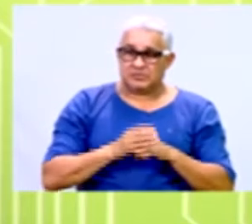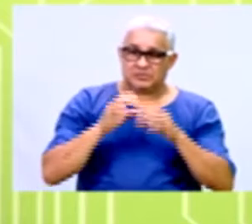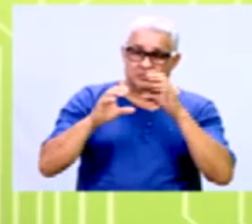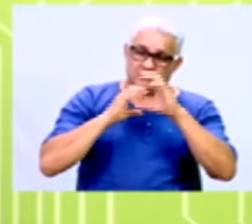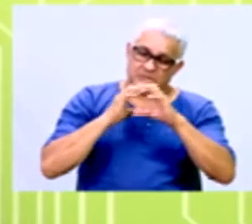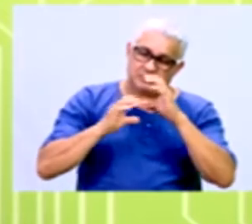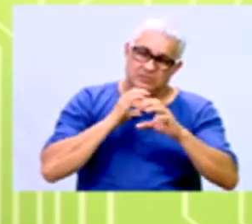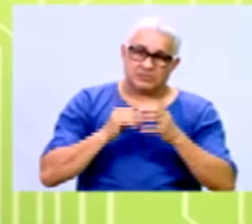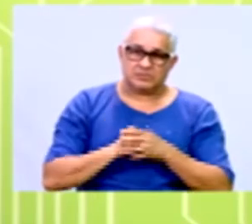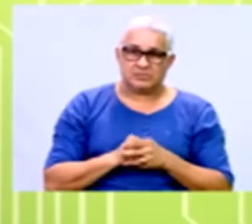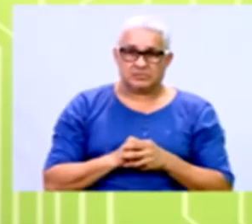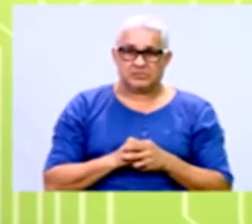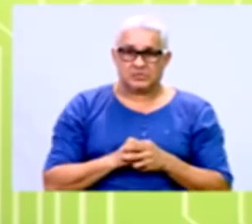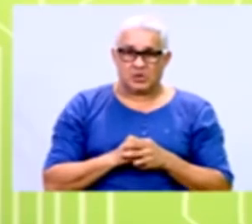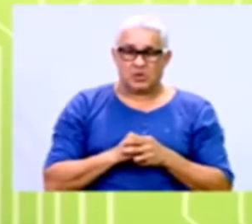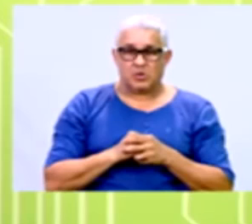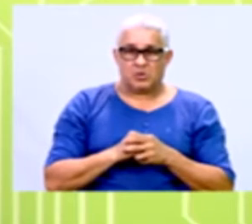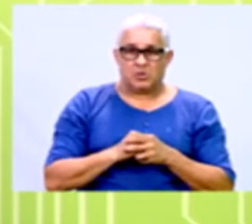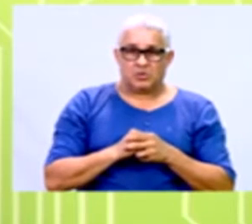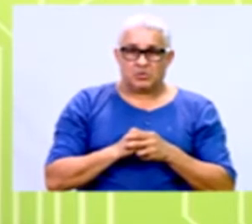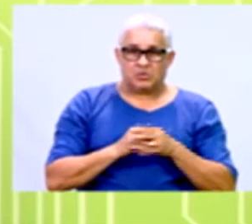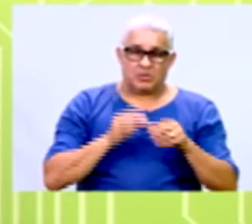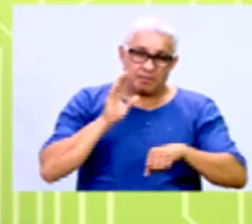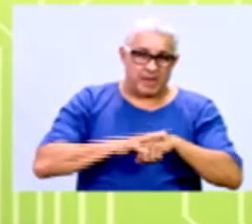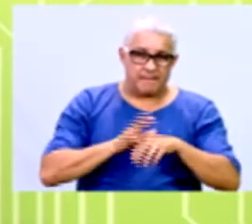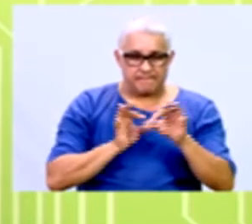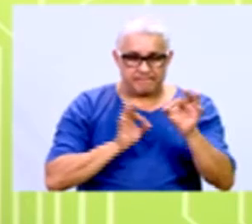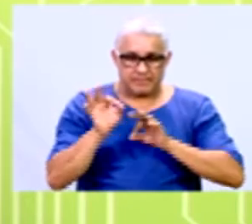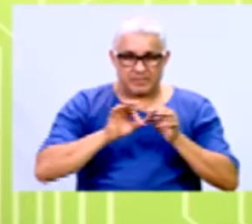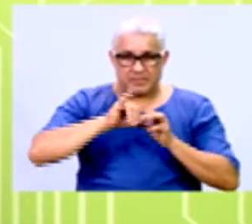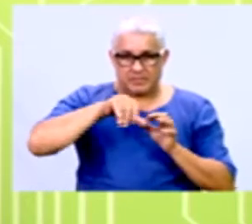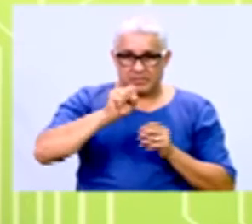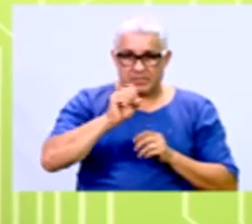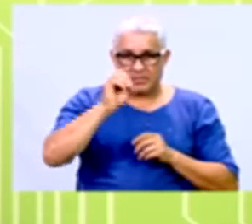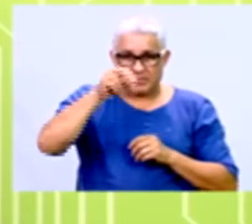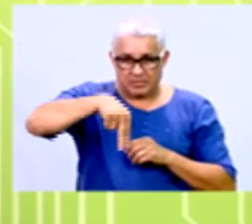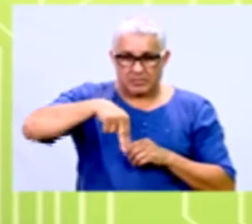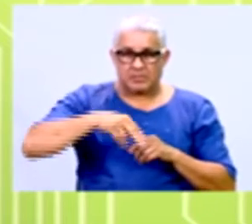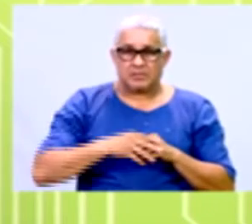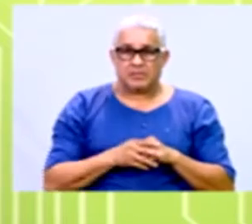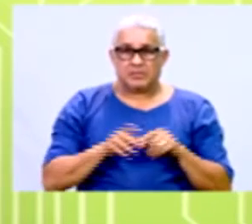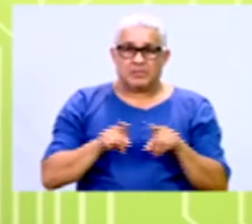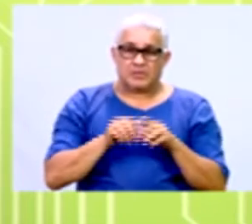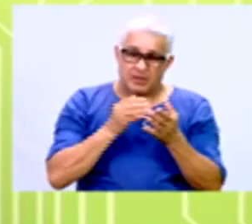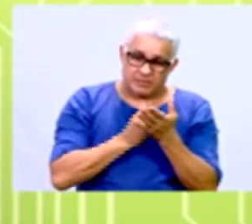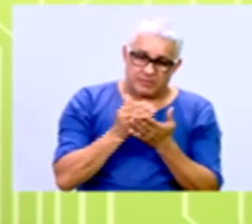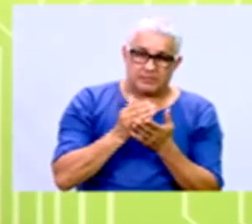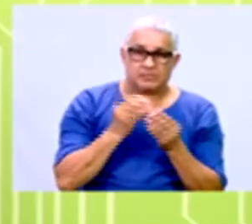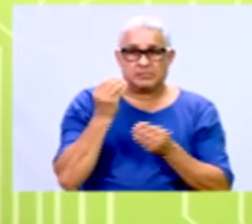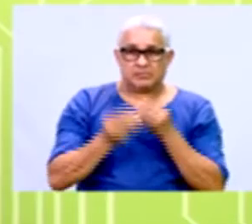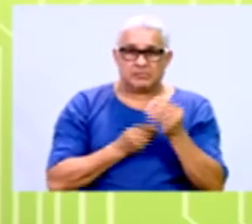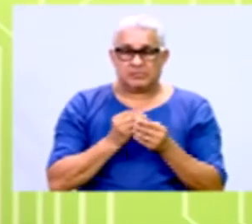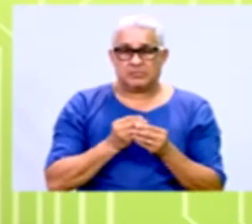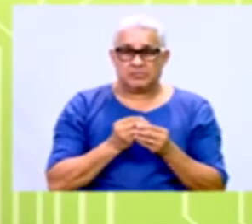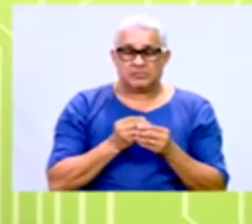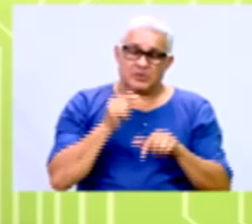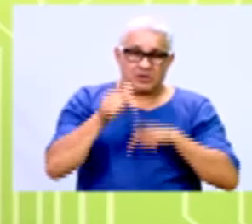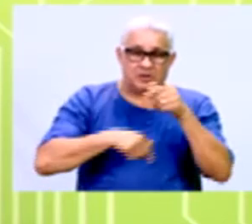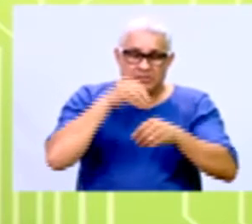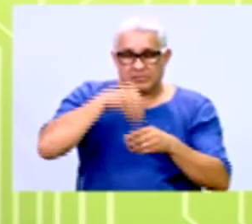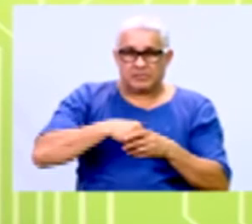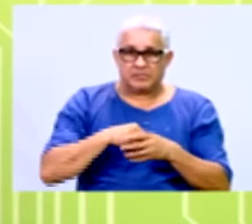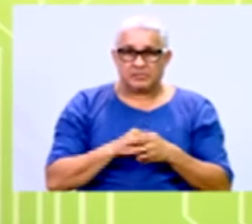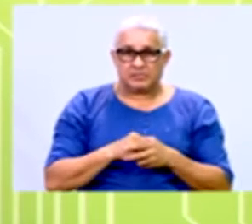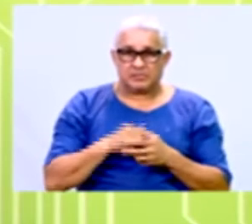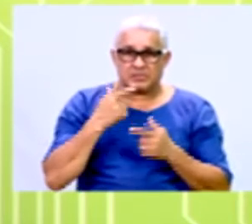comunicação, entre a construção de um JSON, né? E a partir disso vamos ver como isso funciona, trabalhando com